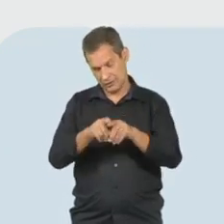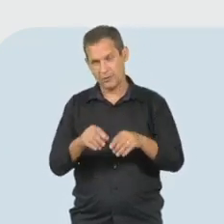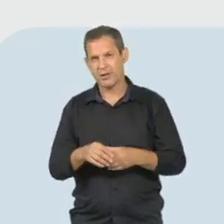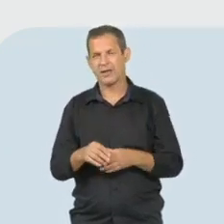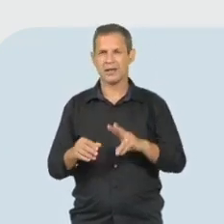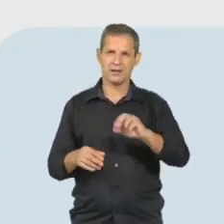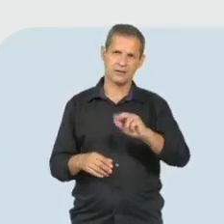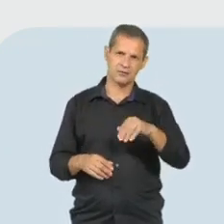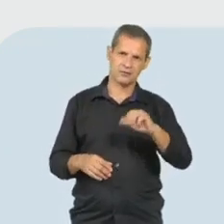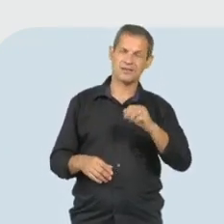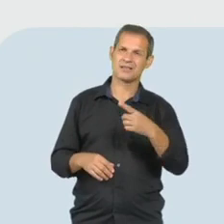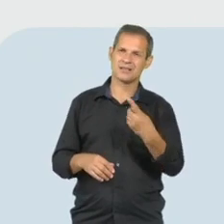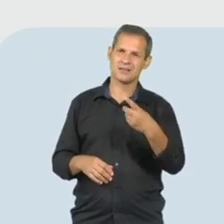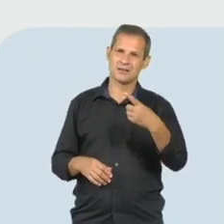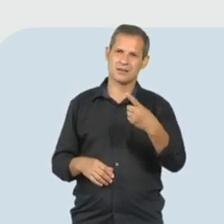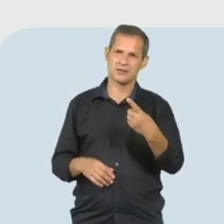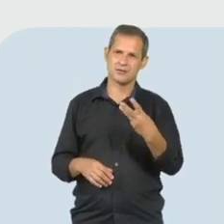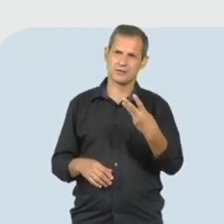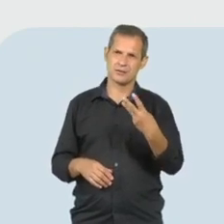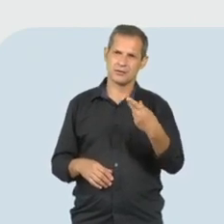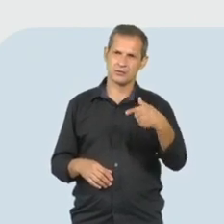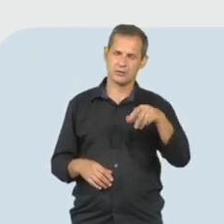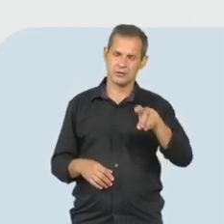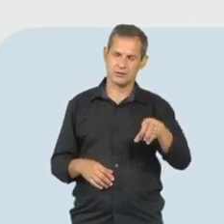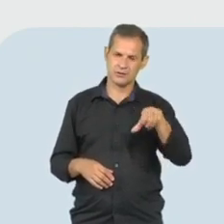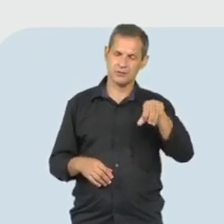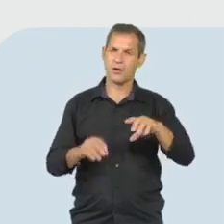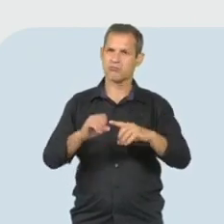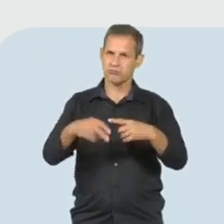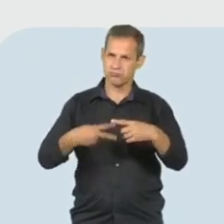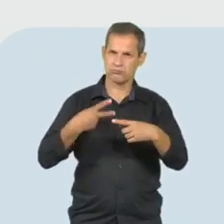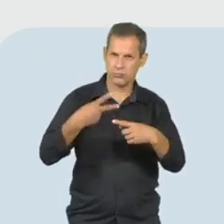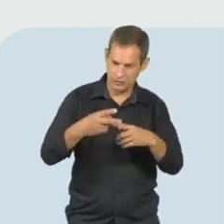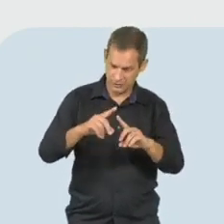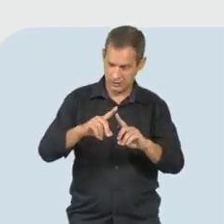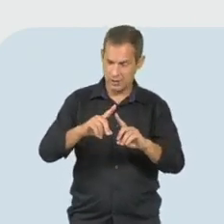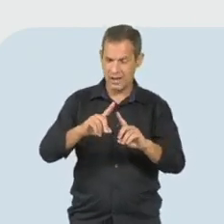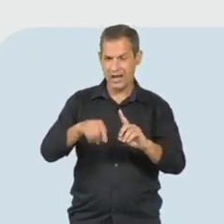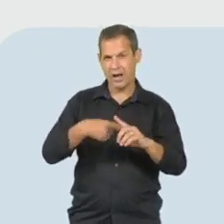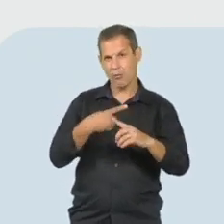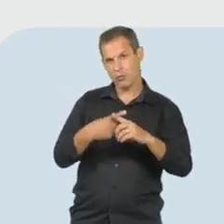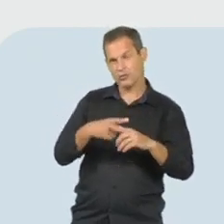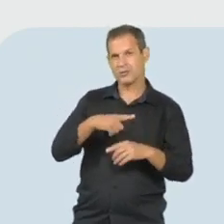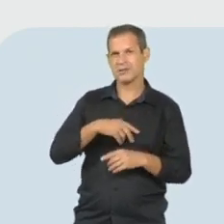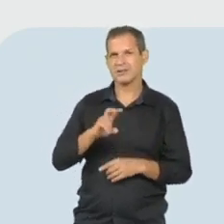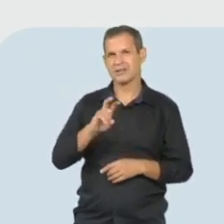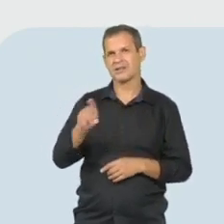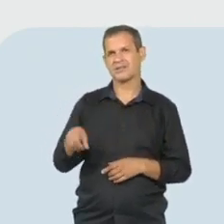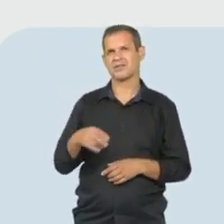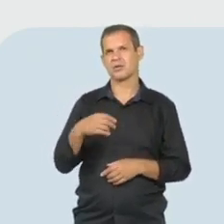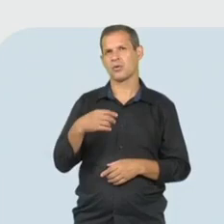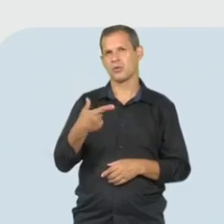era 137,9. Eu tenho que elevar ao quadrado, depois fazer a multiplicação, vai dar esse